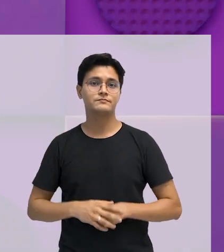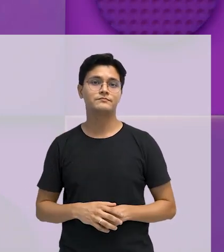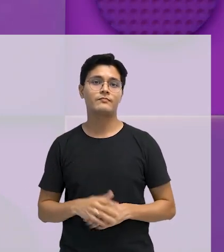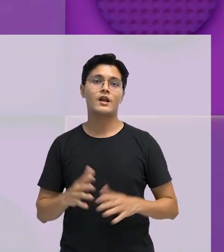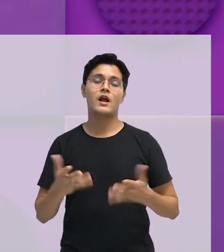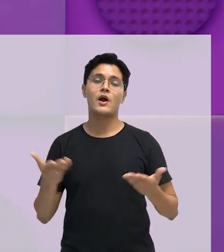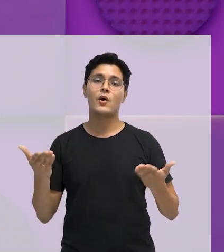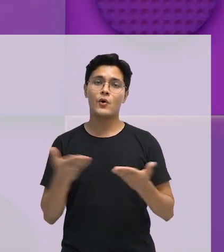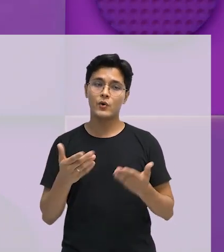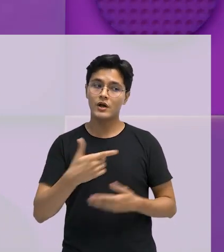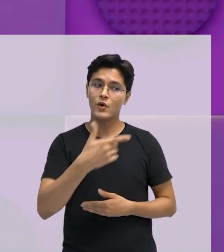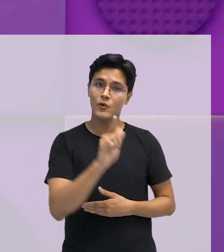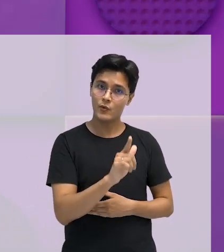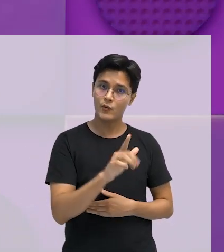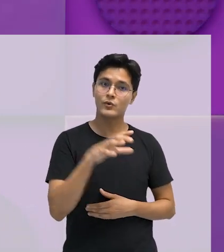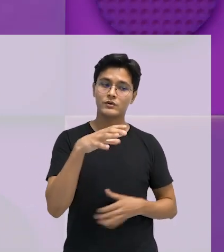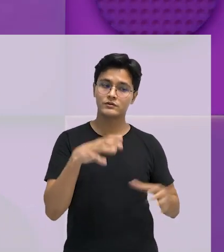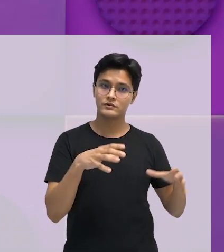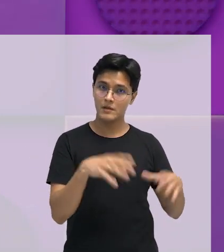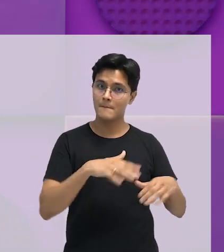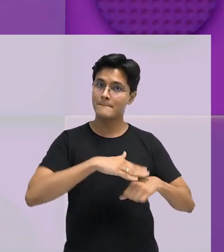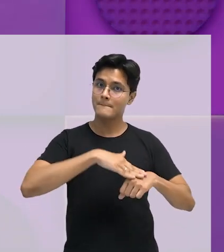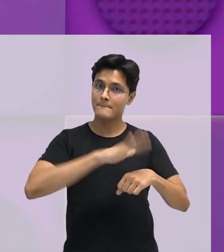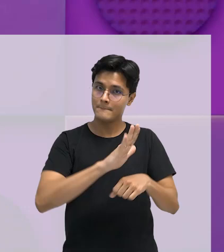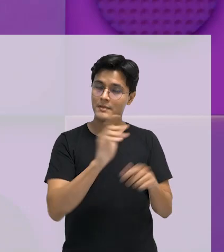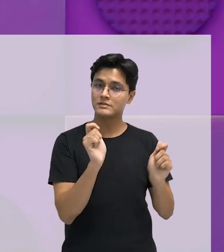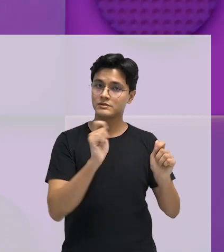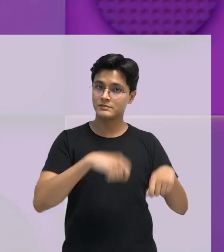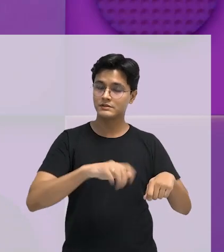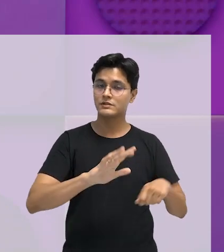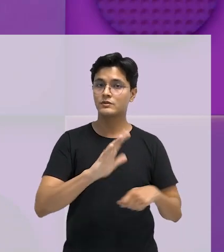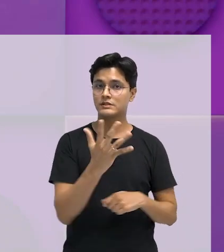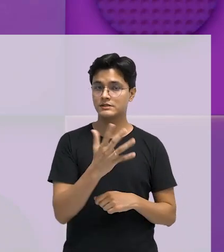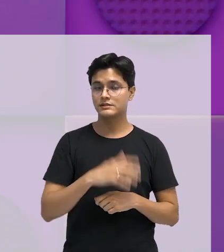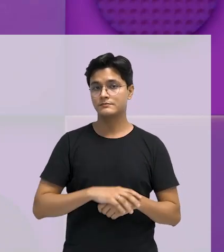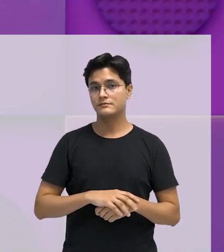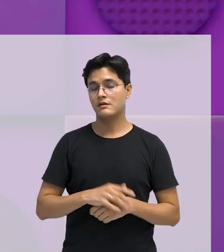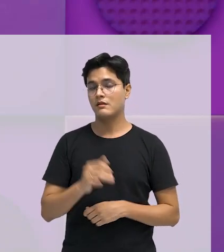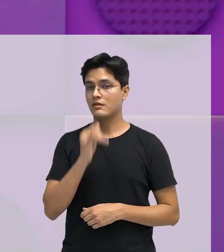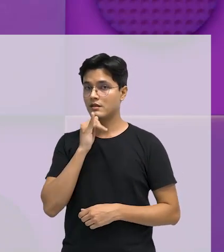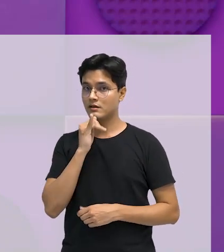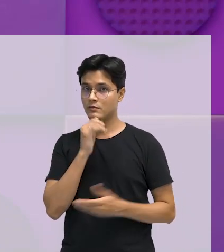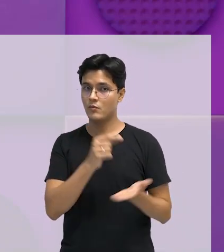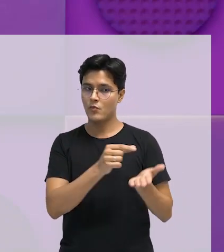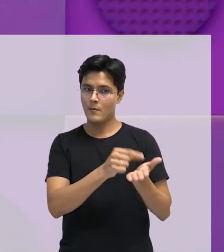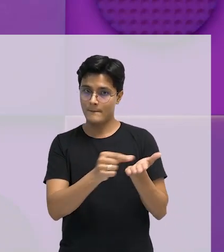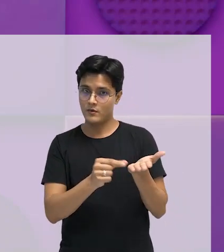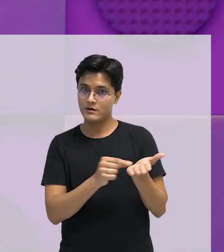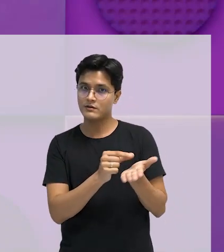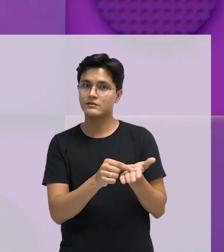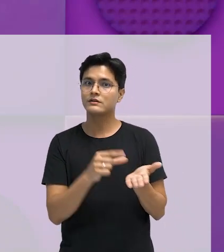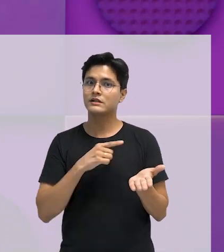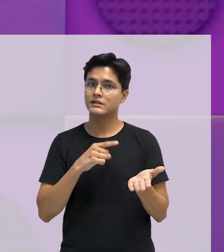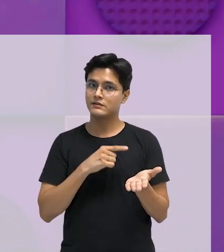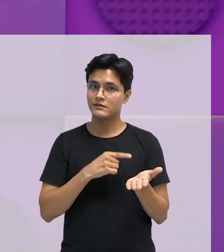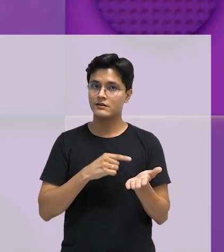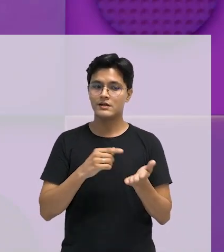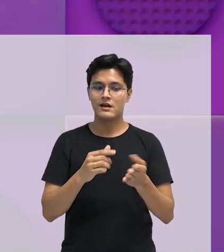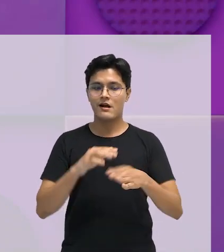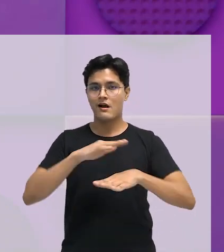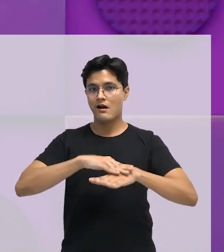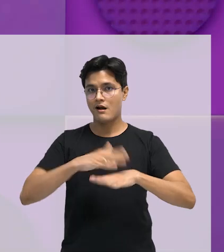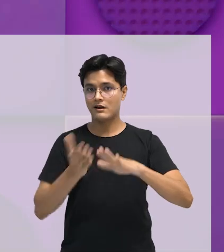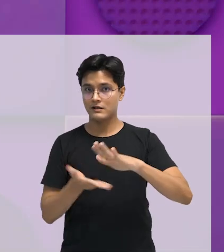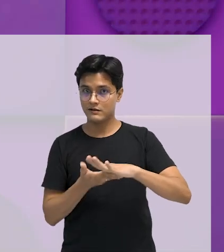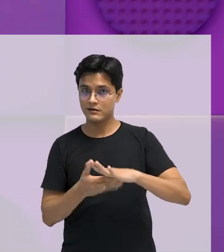tem grande chance de acontecer, por exemplo, vamos trazer aqui para a nossa realidade, uma moeda. Uma moeda você sabe que ela tem cara e coroa. Quando